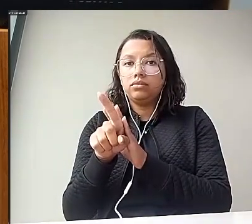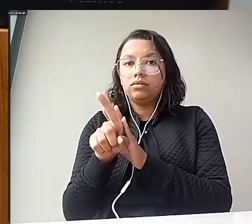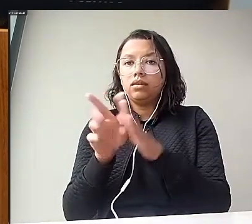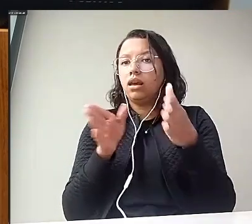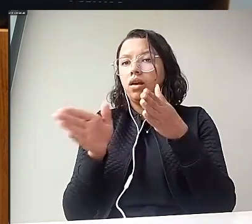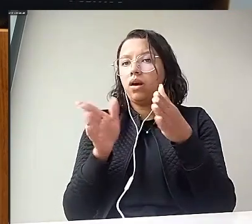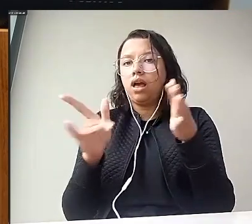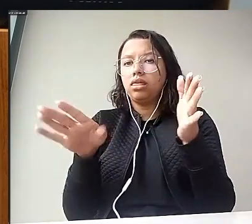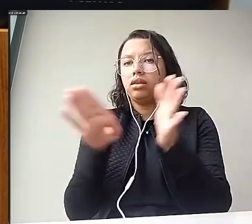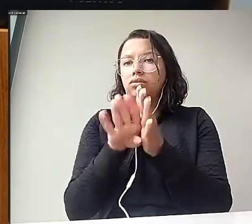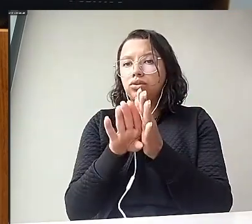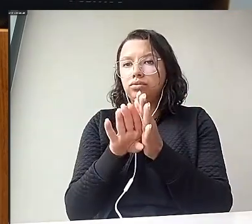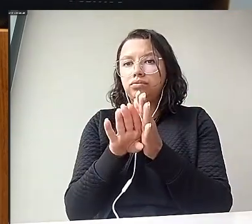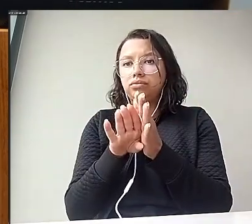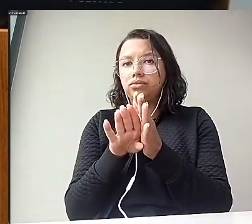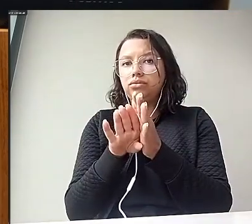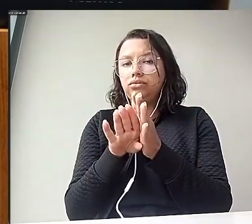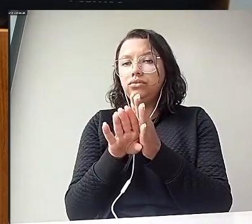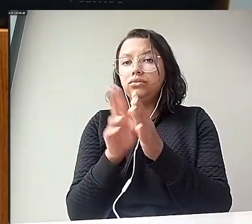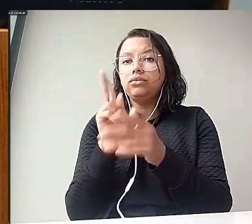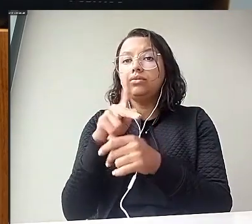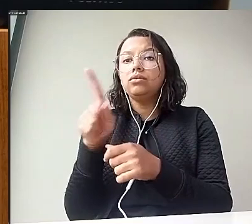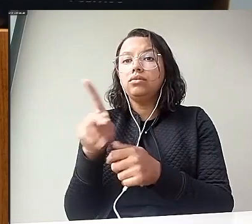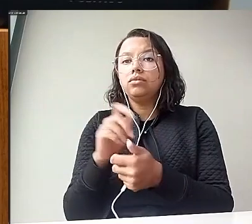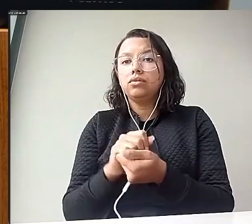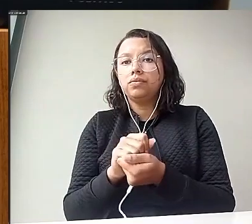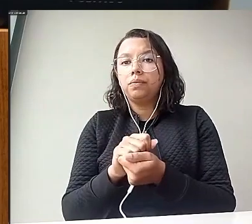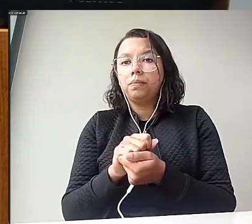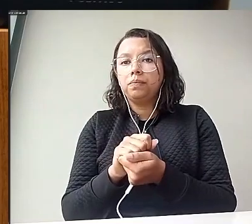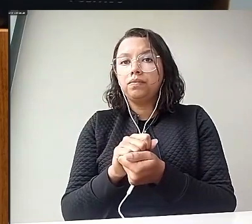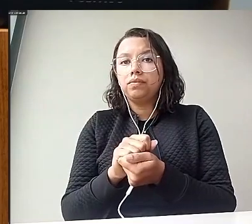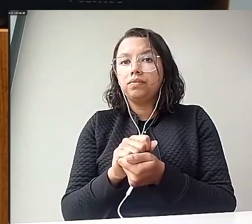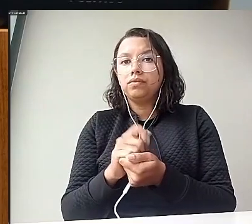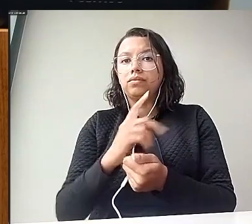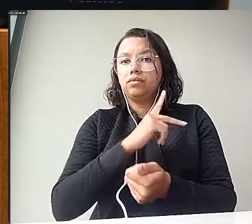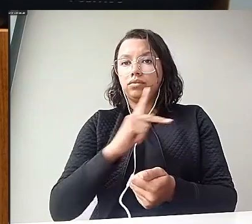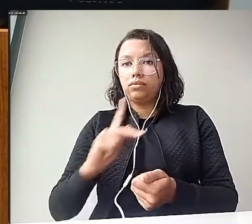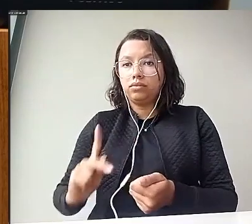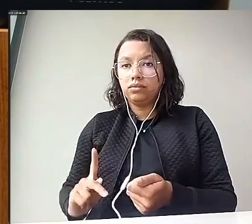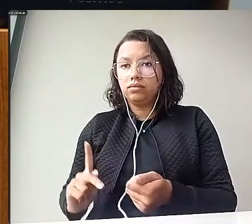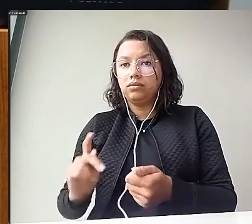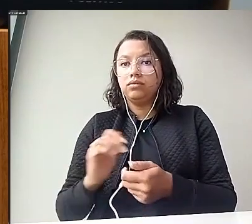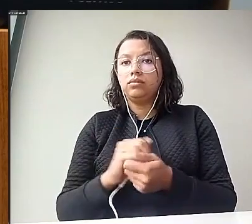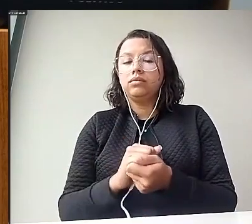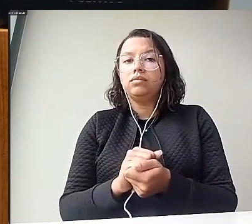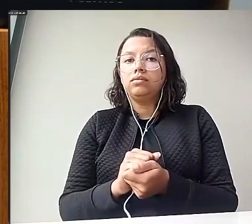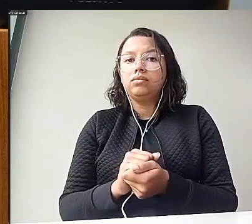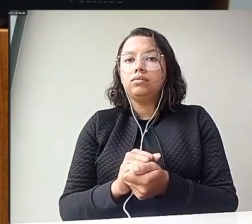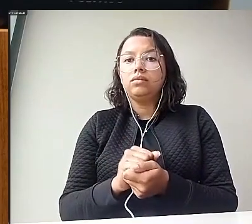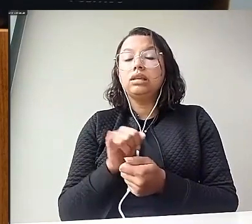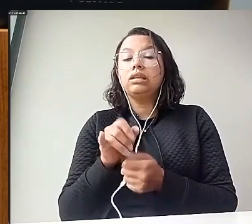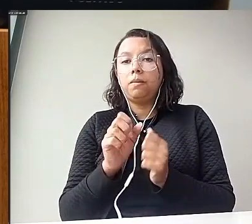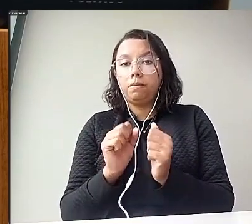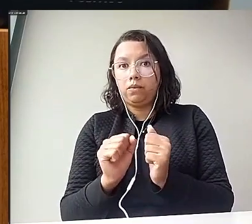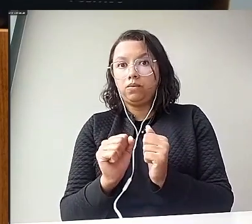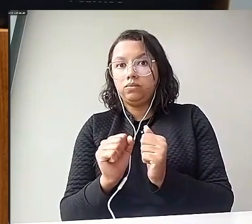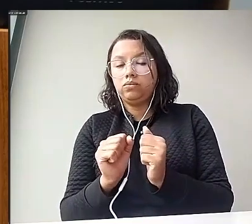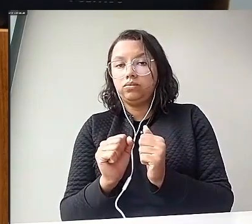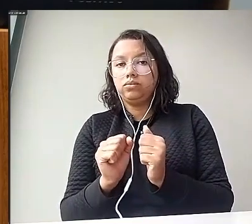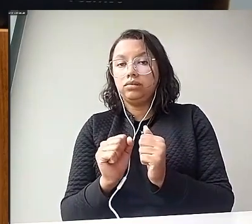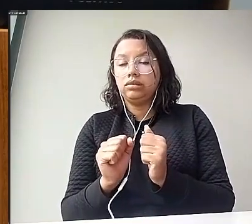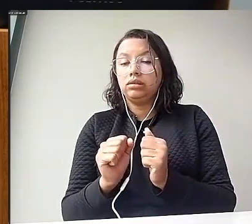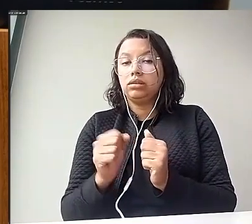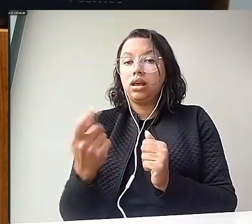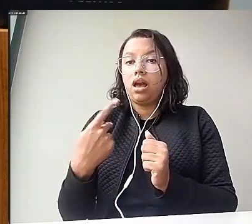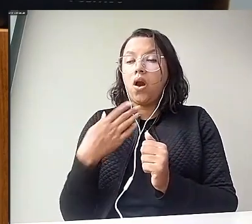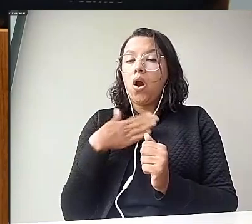chegam, professor, presidente, se me permitem, eu gostaria apenas